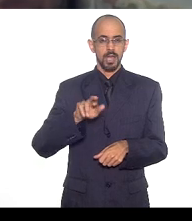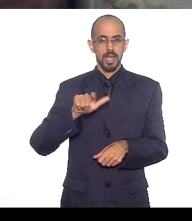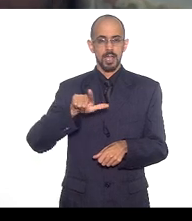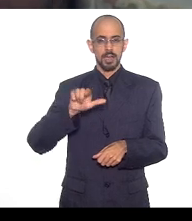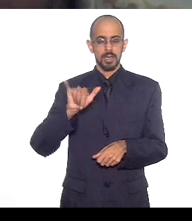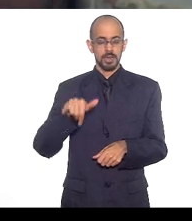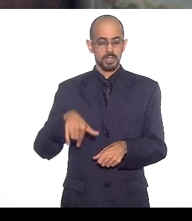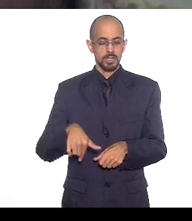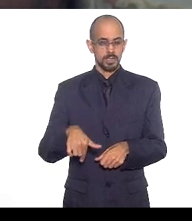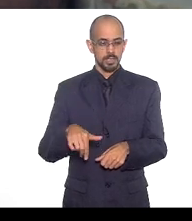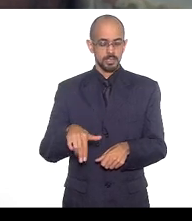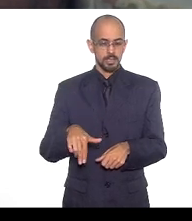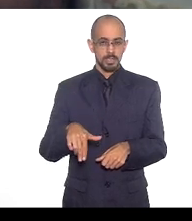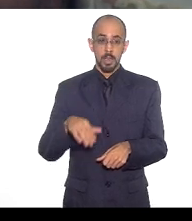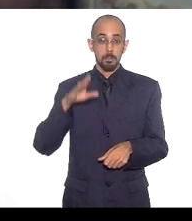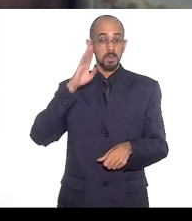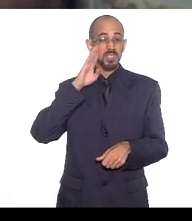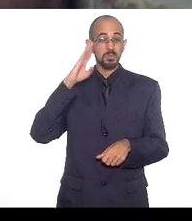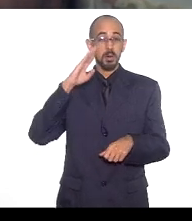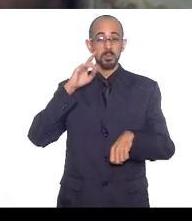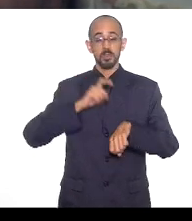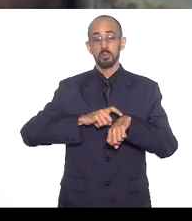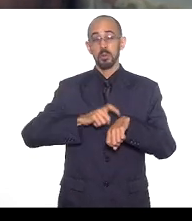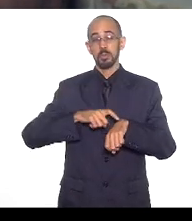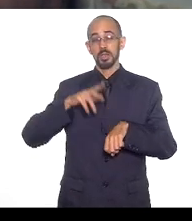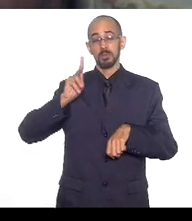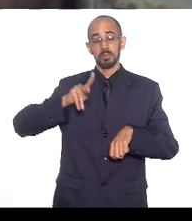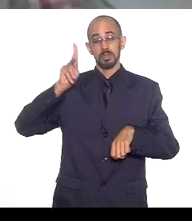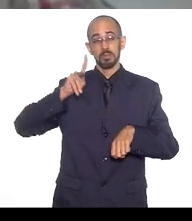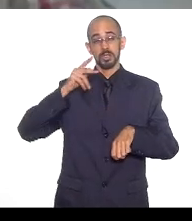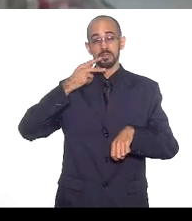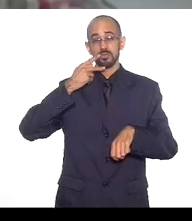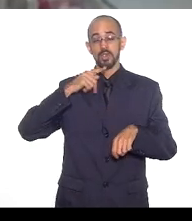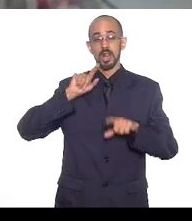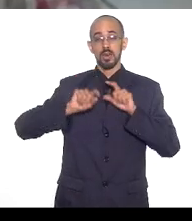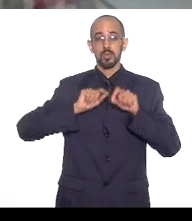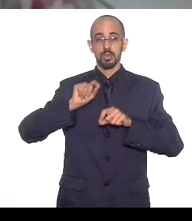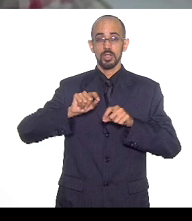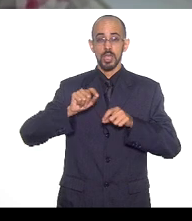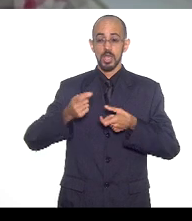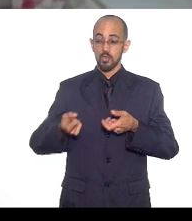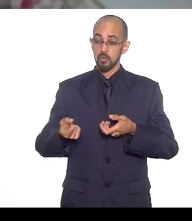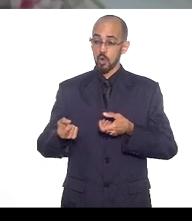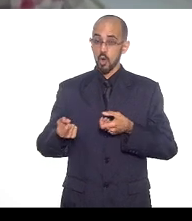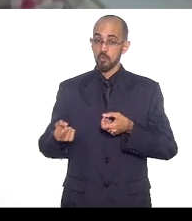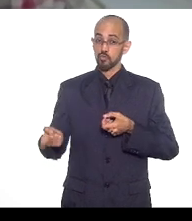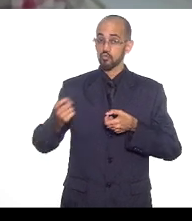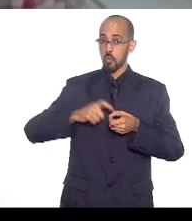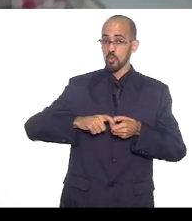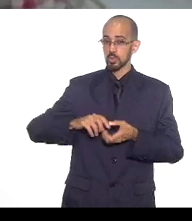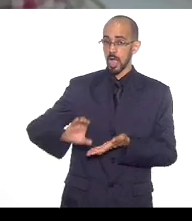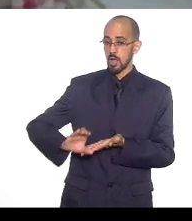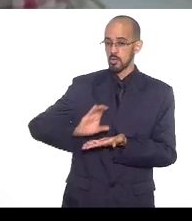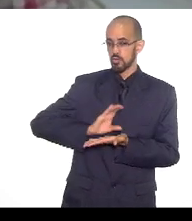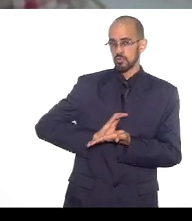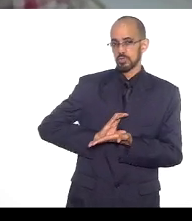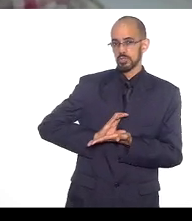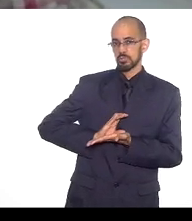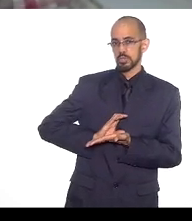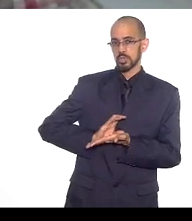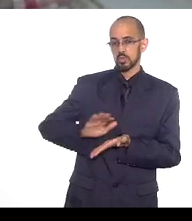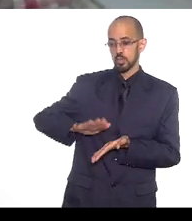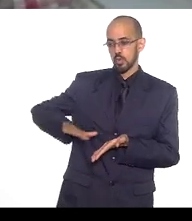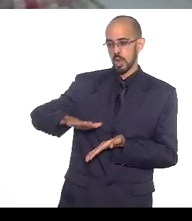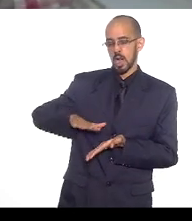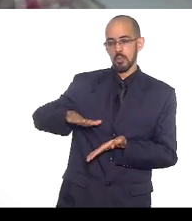Principalmente no momento em que a Petrobras diz o seguinte: olha, eu vou desinvestir no campo, né? E o polo